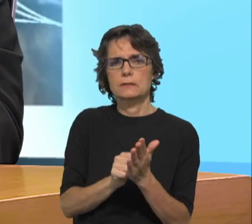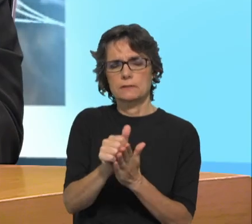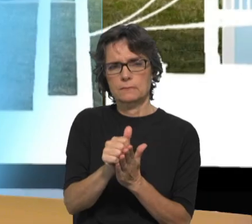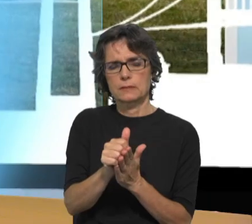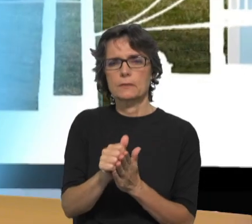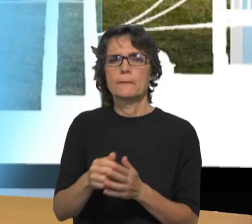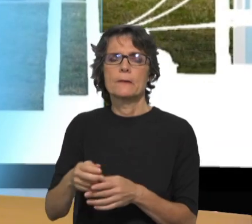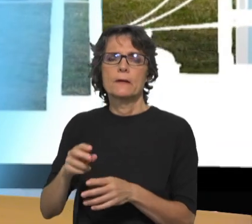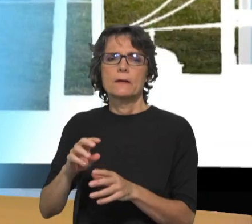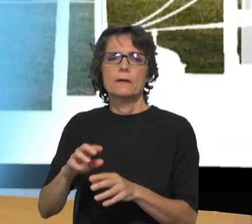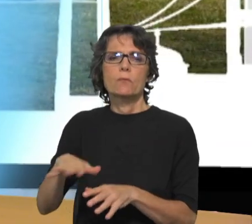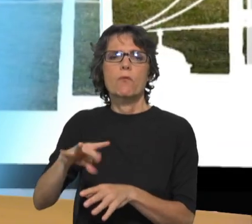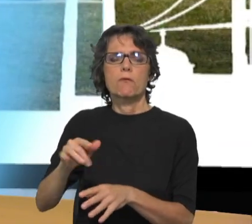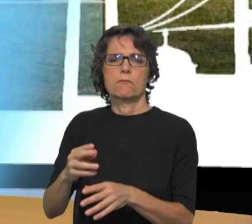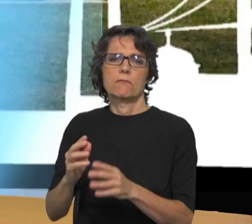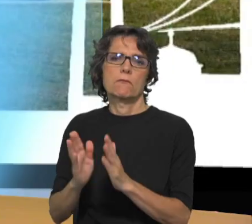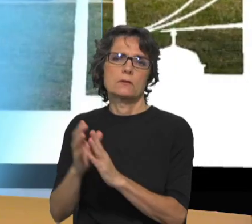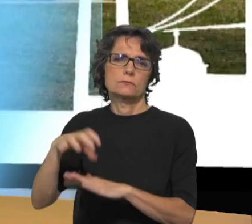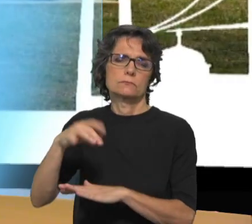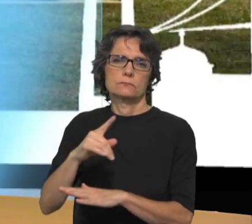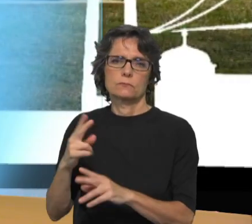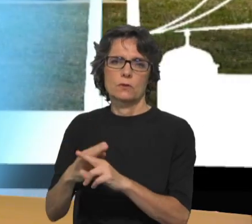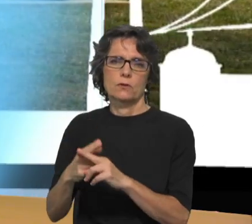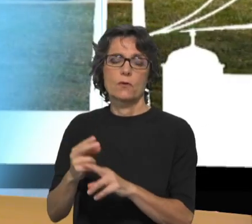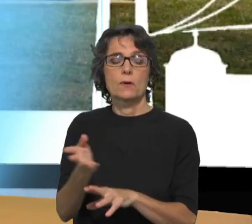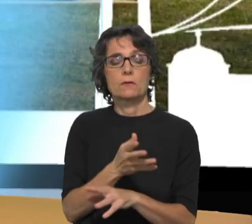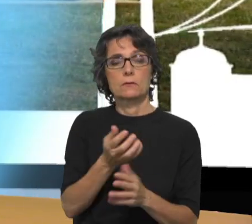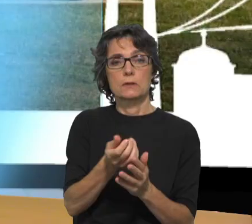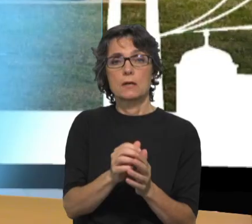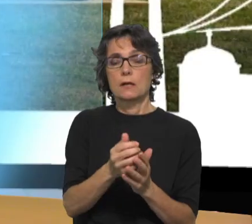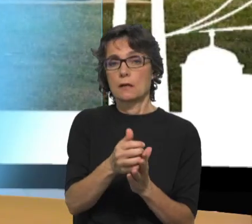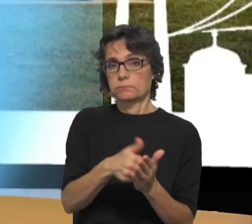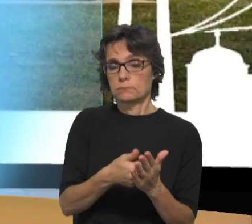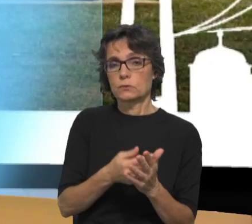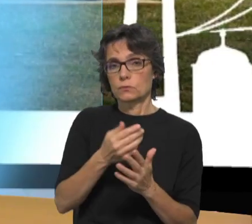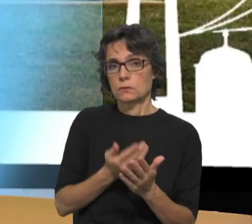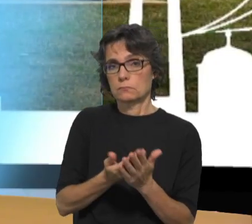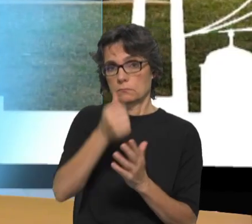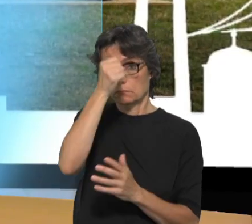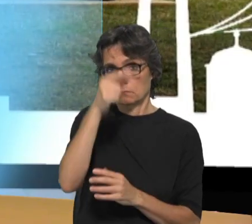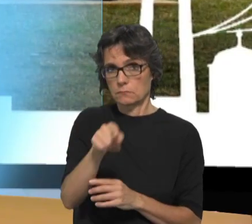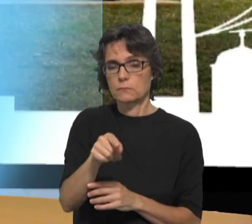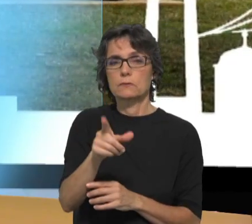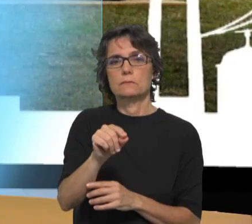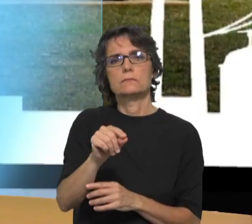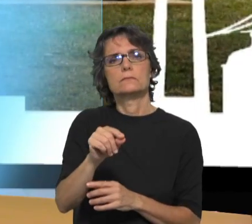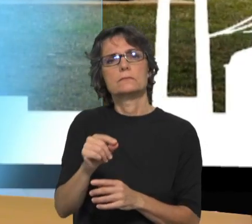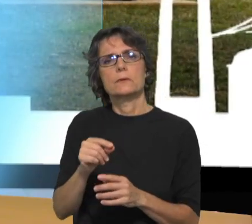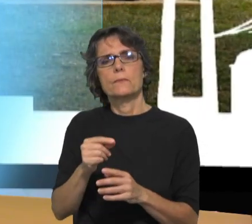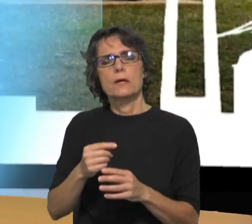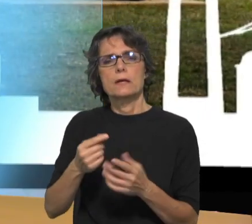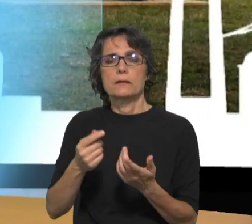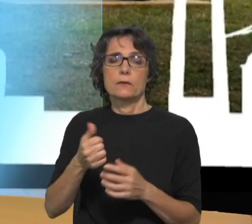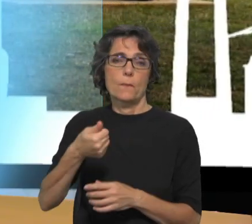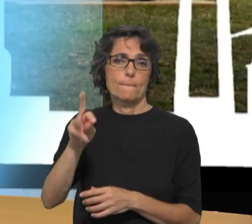de Roma. Olhamos para as leituras do próximo domingo, propostas nas Eucaristias, mas também para a nova etapa que se abre na Diocese de Beja com